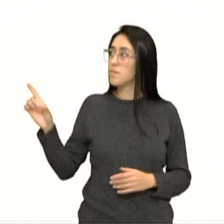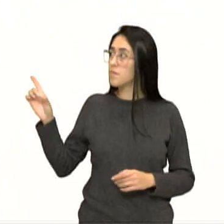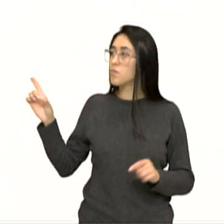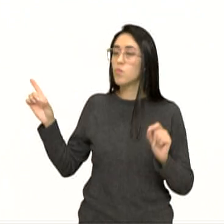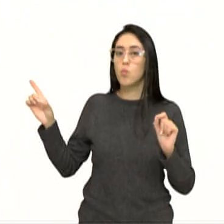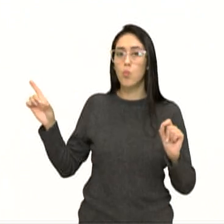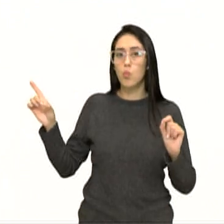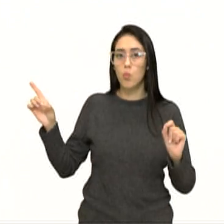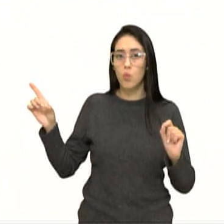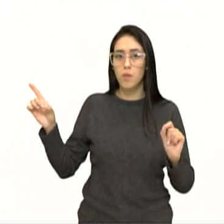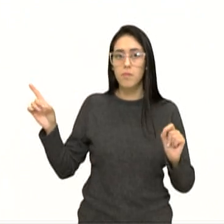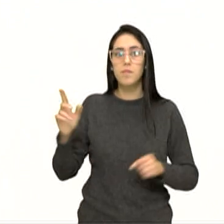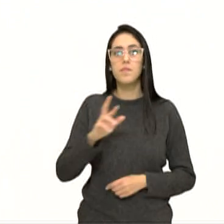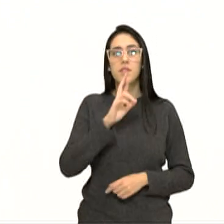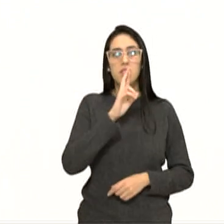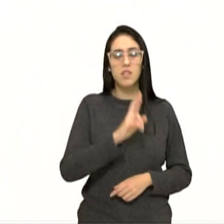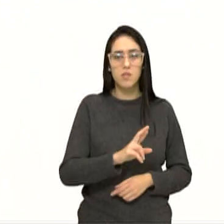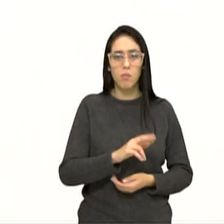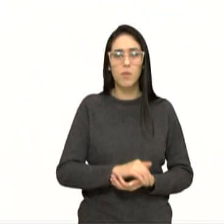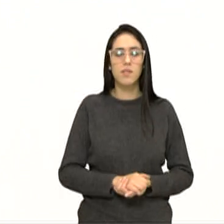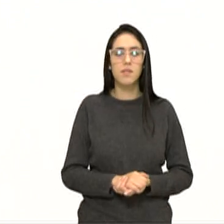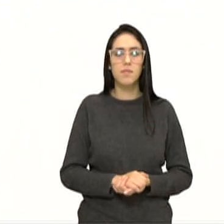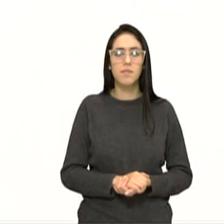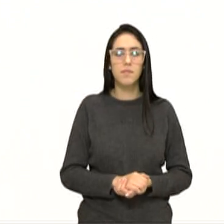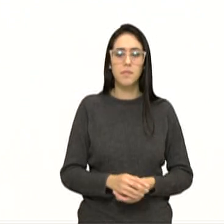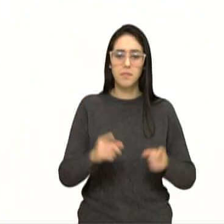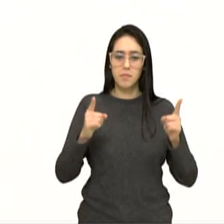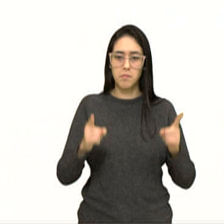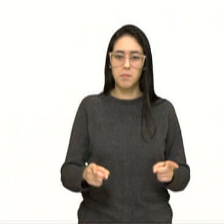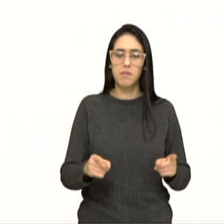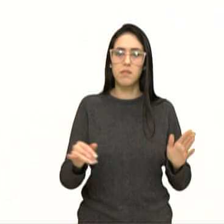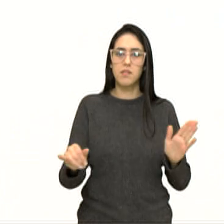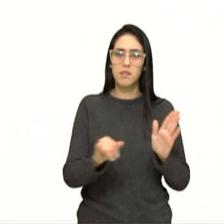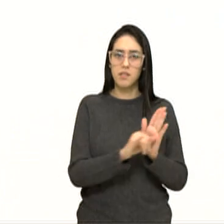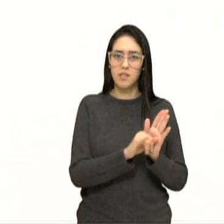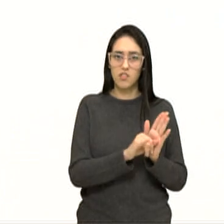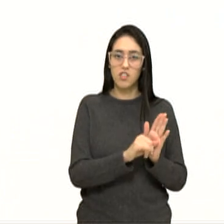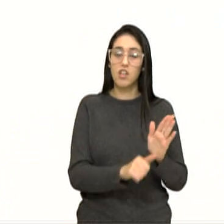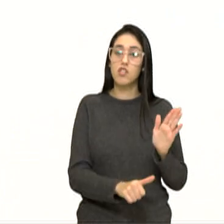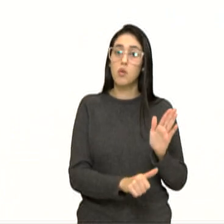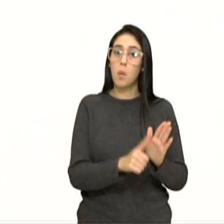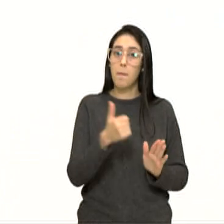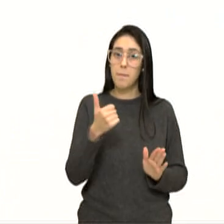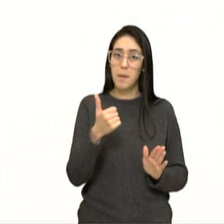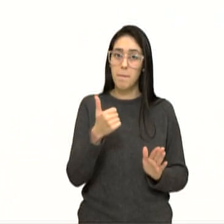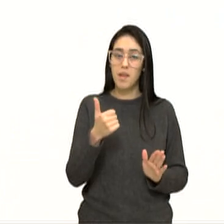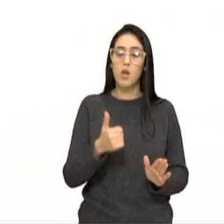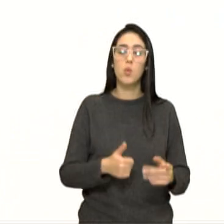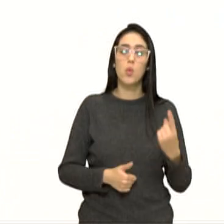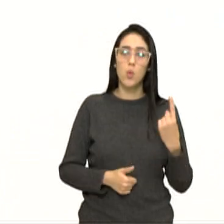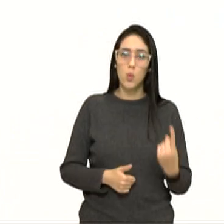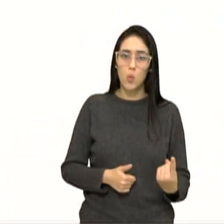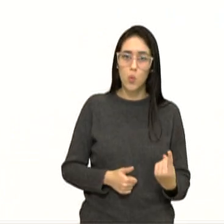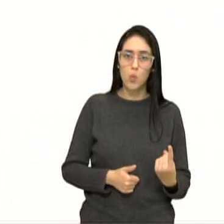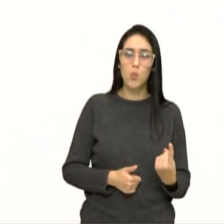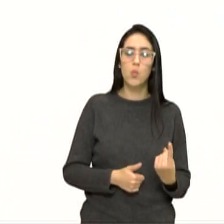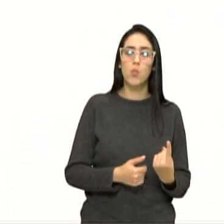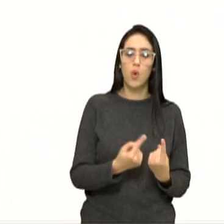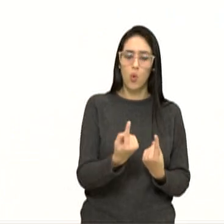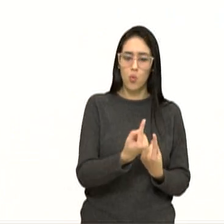a resolução ficou matriz identidade. O primeiro termo aqui, 1 elevado a